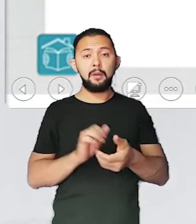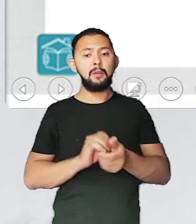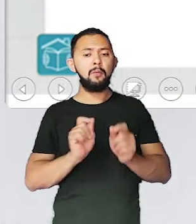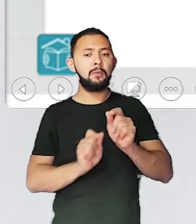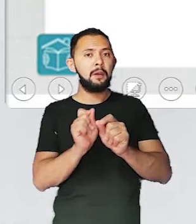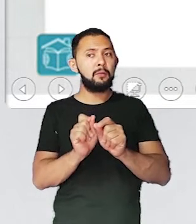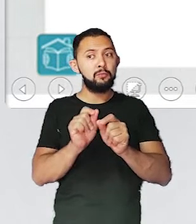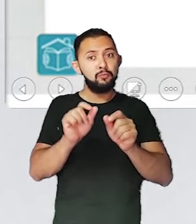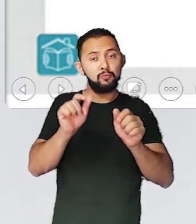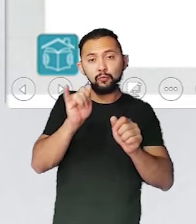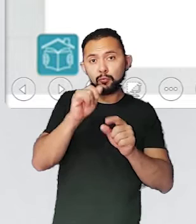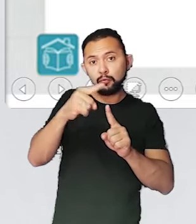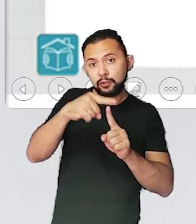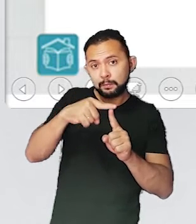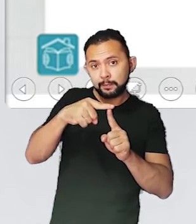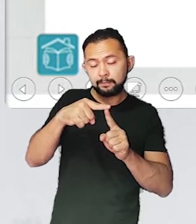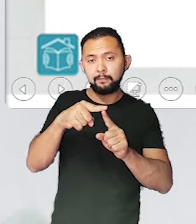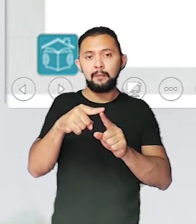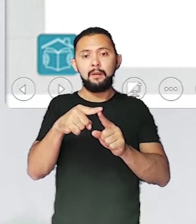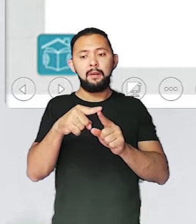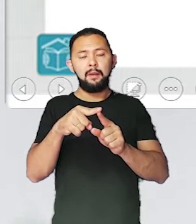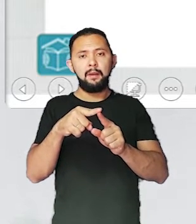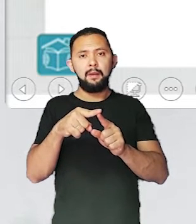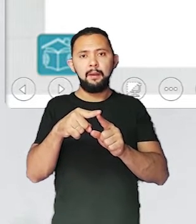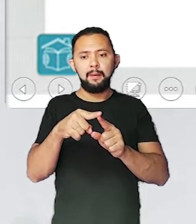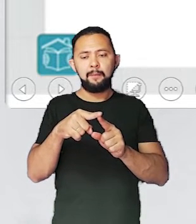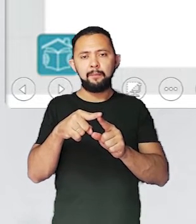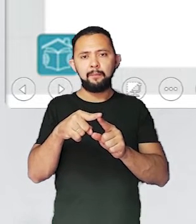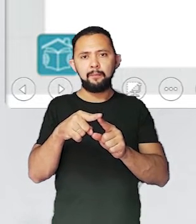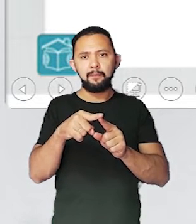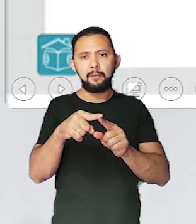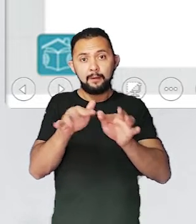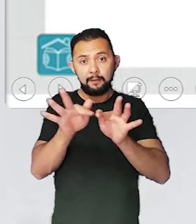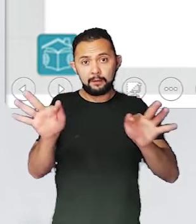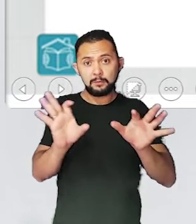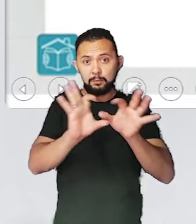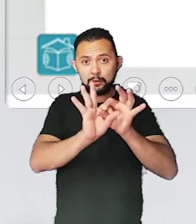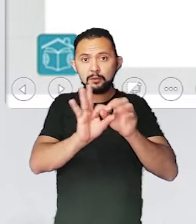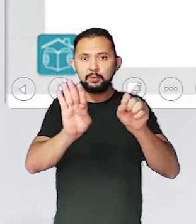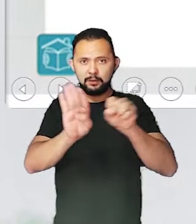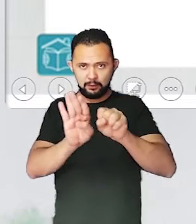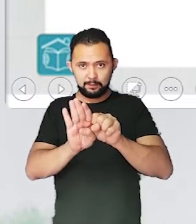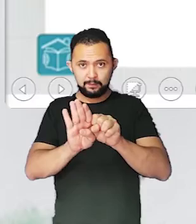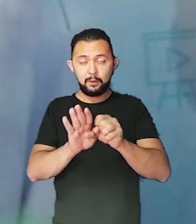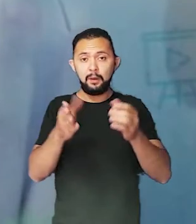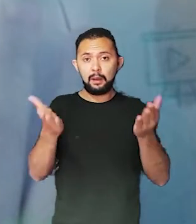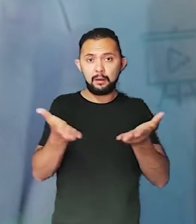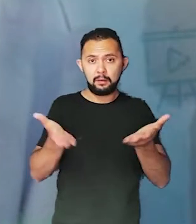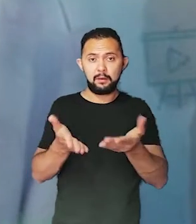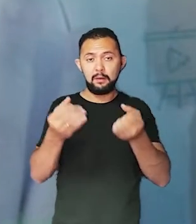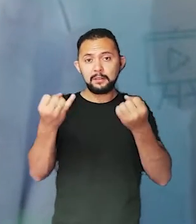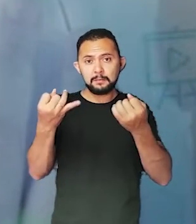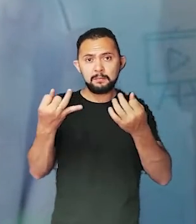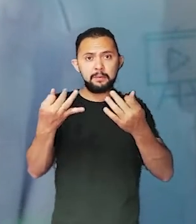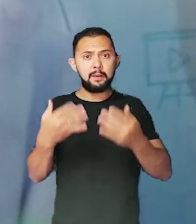substantivo. Como é que eu sei que ele é substantivo, professor? Como é que eu posso identificar? Galera, eu vou dar aqui, na aula de hoje, certo?